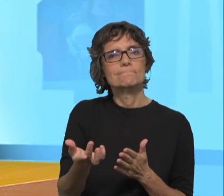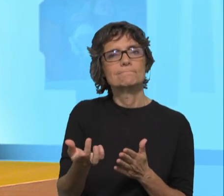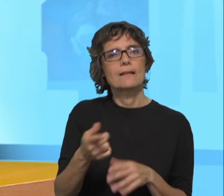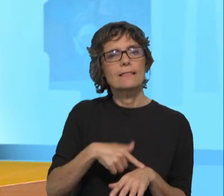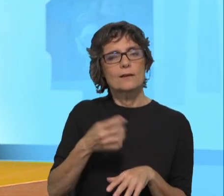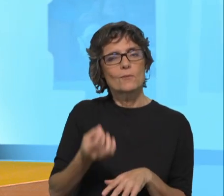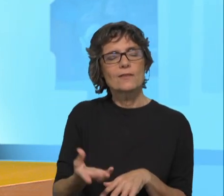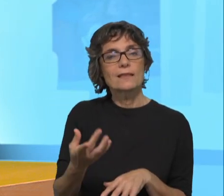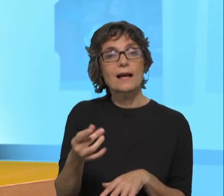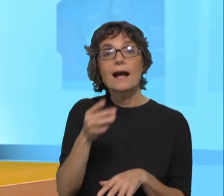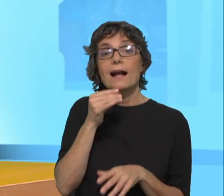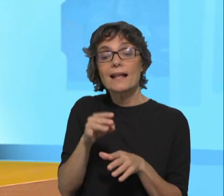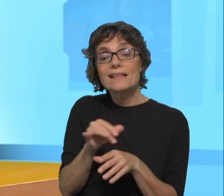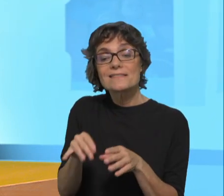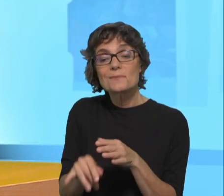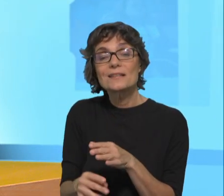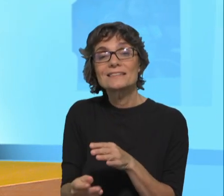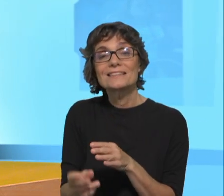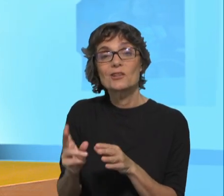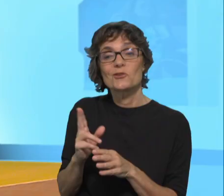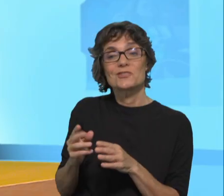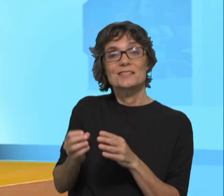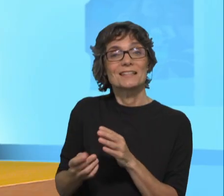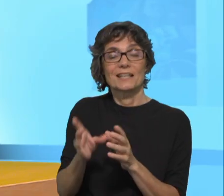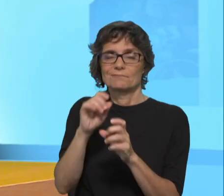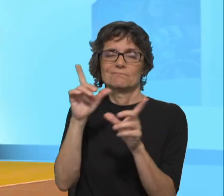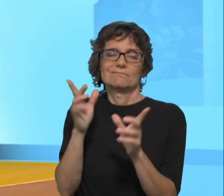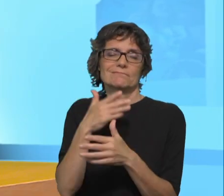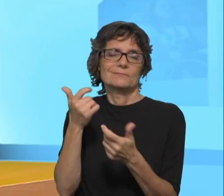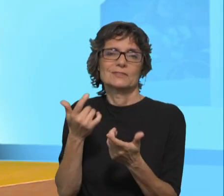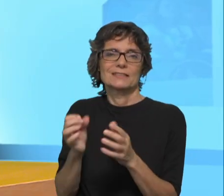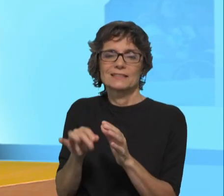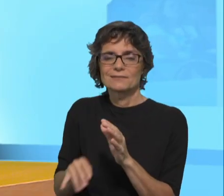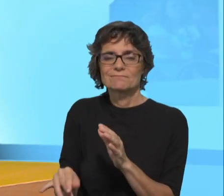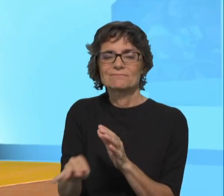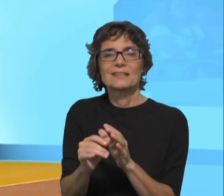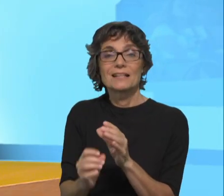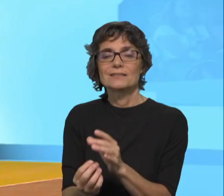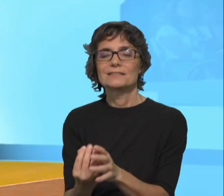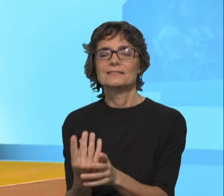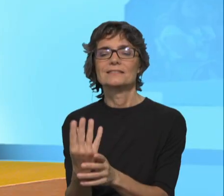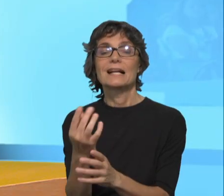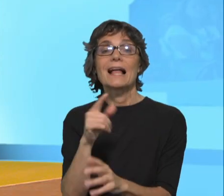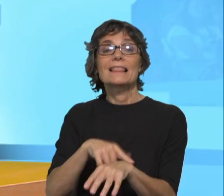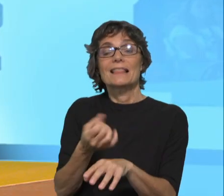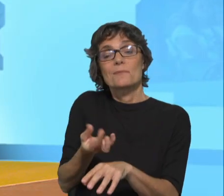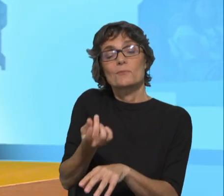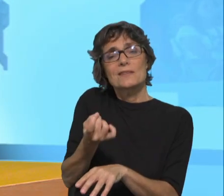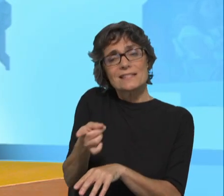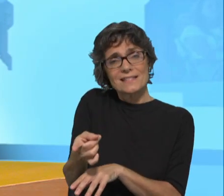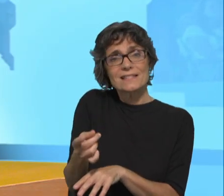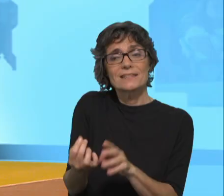a semente que me referia, e utilizando essa imagem belíssima, né, da semente lançada à terra, tenha o tempo necessário de por